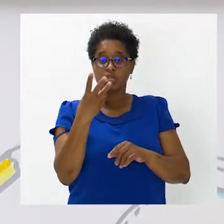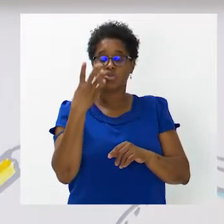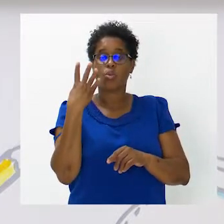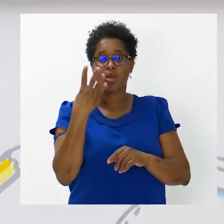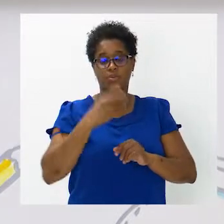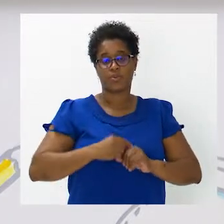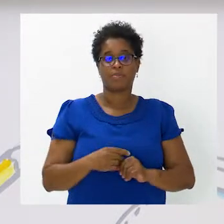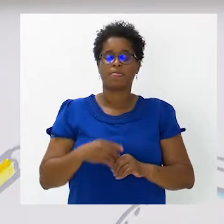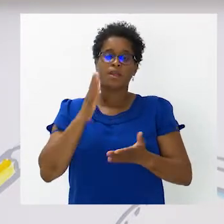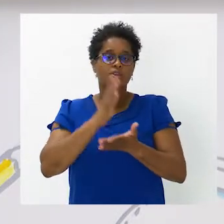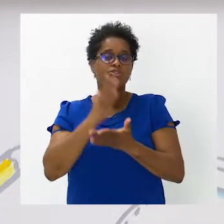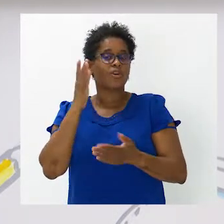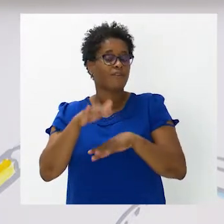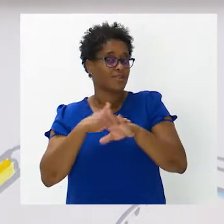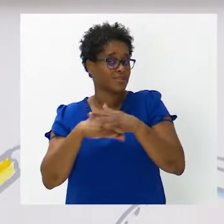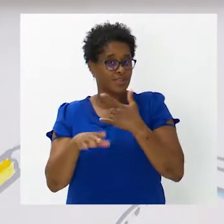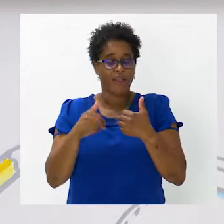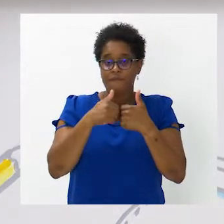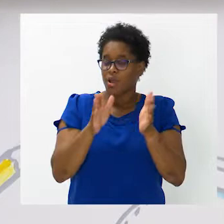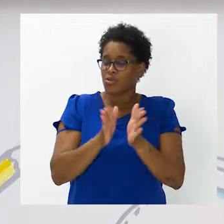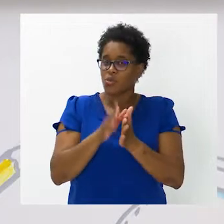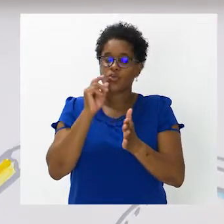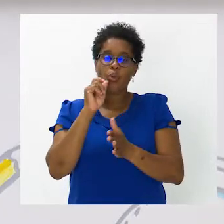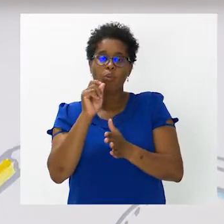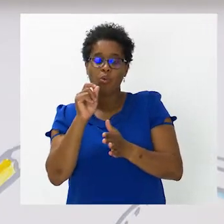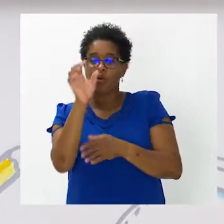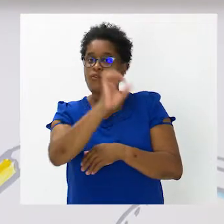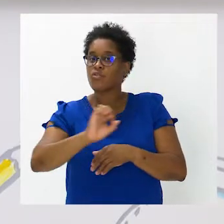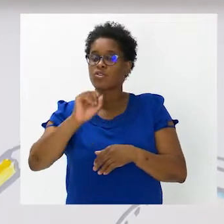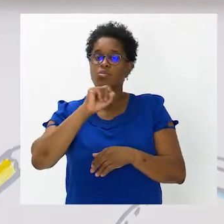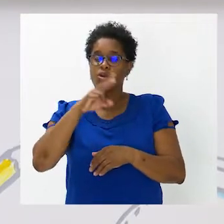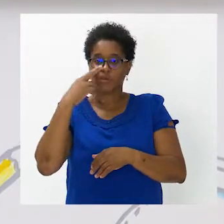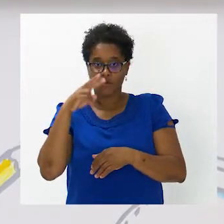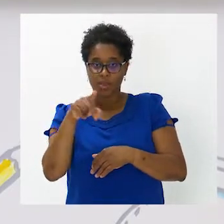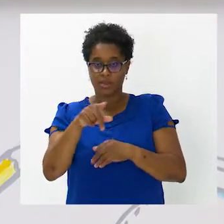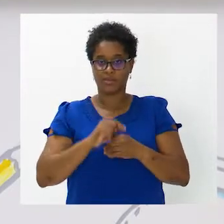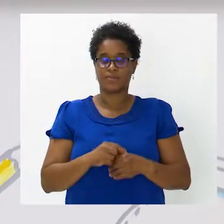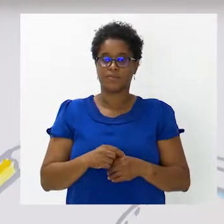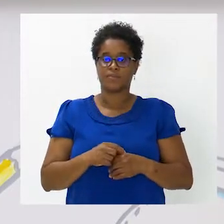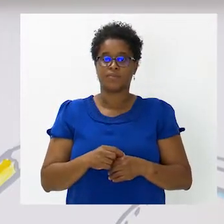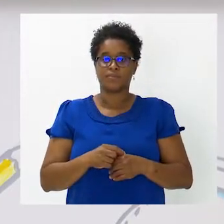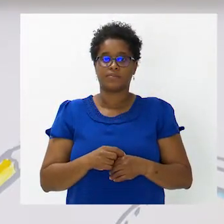3, 4. Basta fazer para todos os pontos, como vocês podem ver.